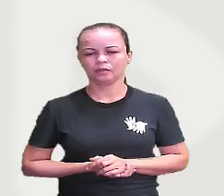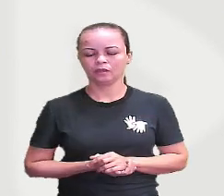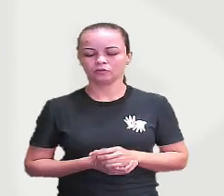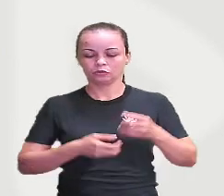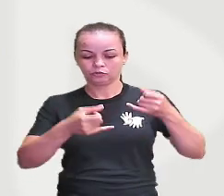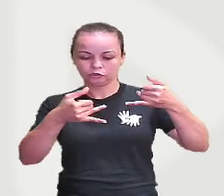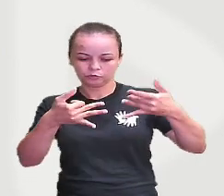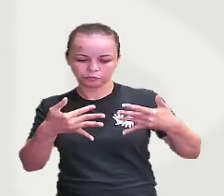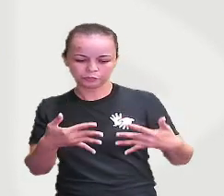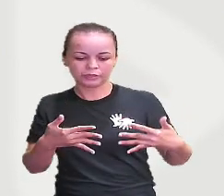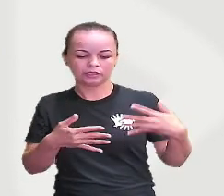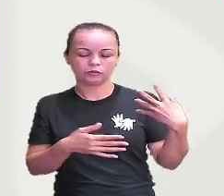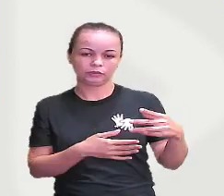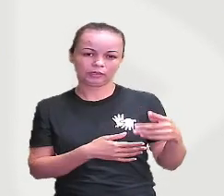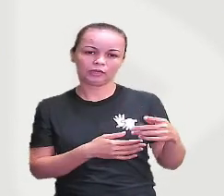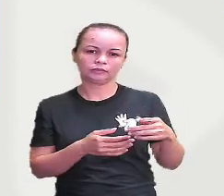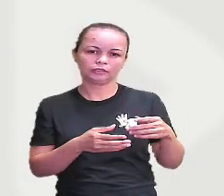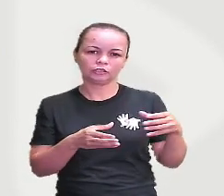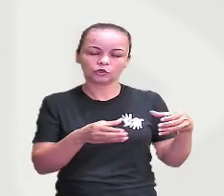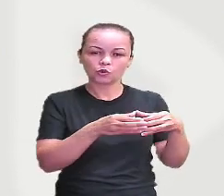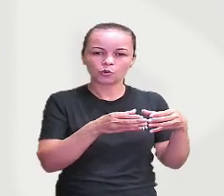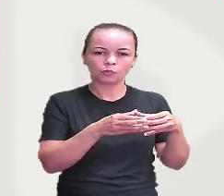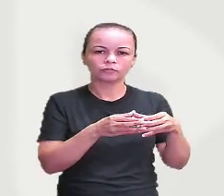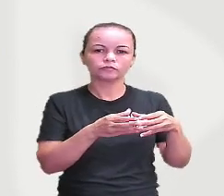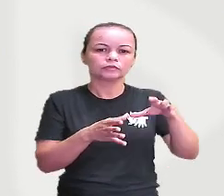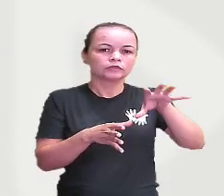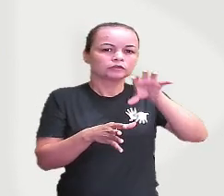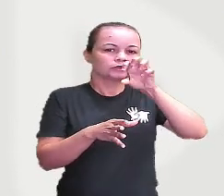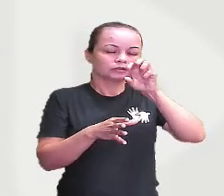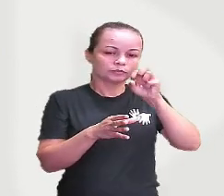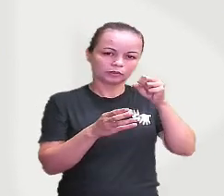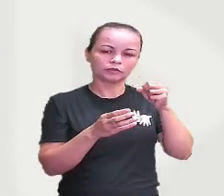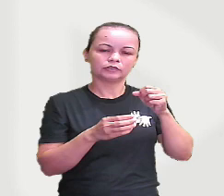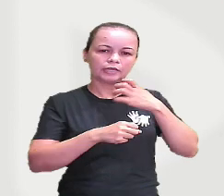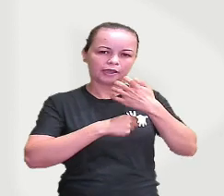na cadeia transportadora de elétron, na cadeia